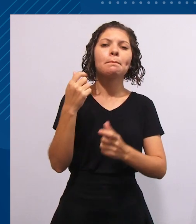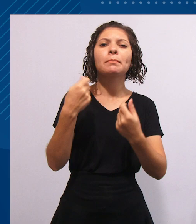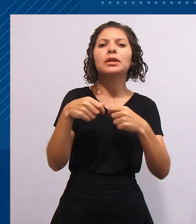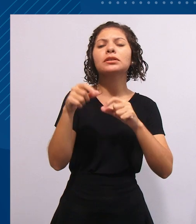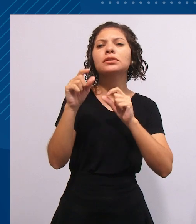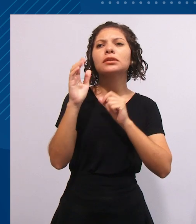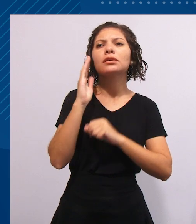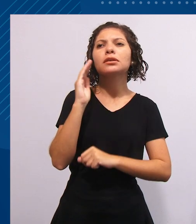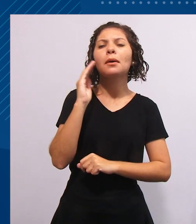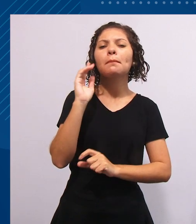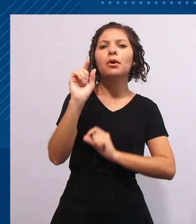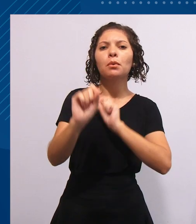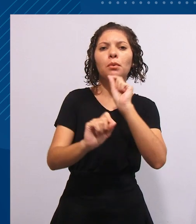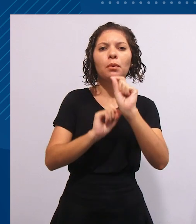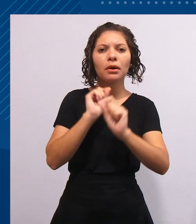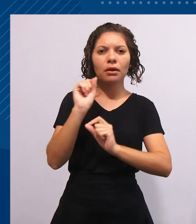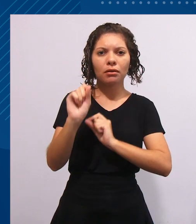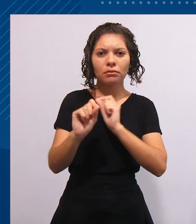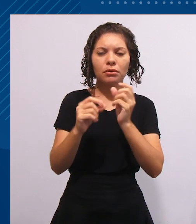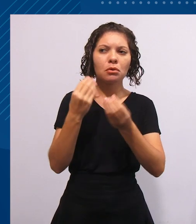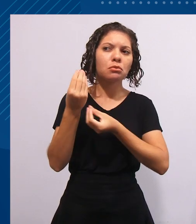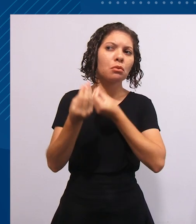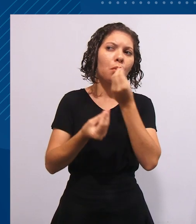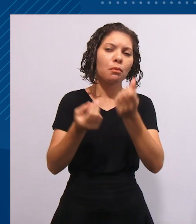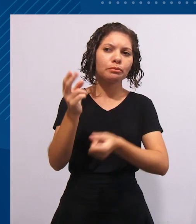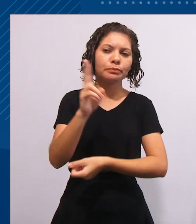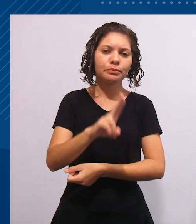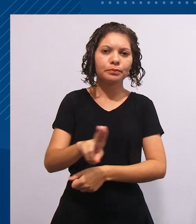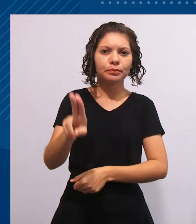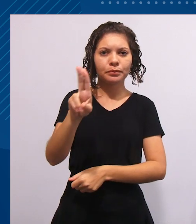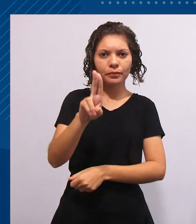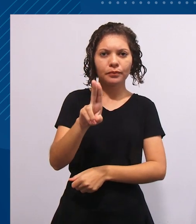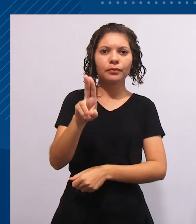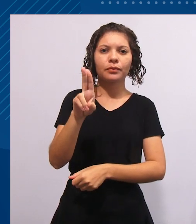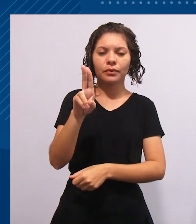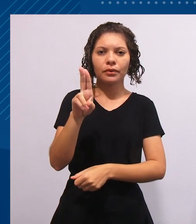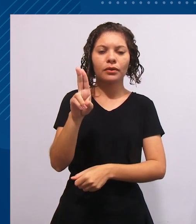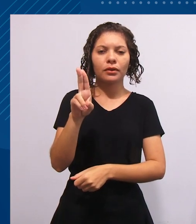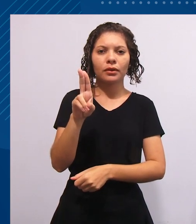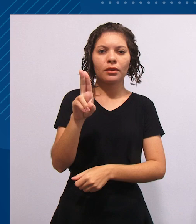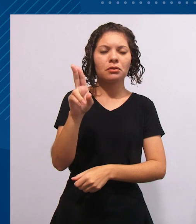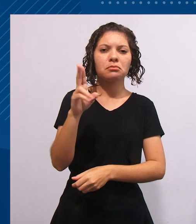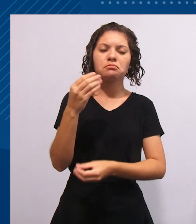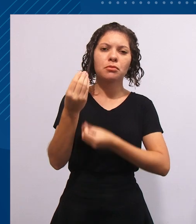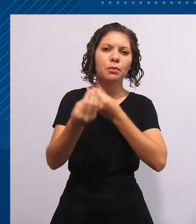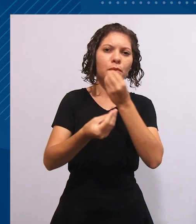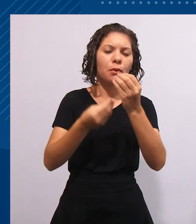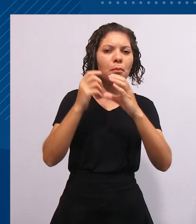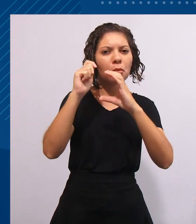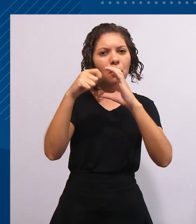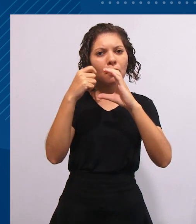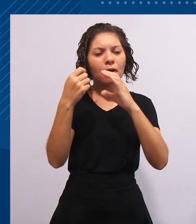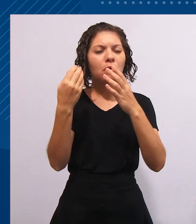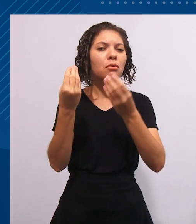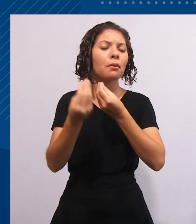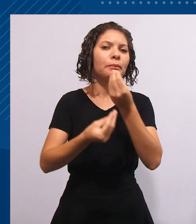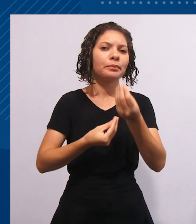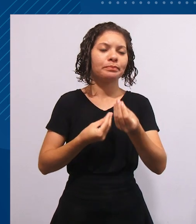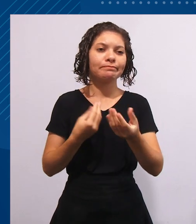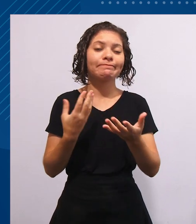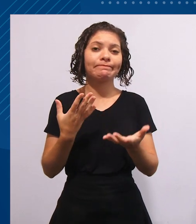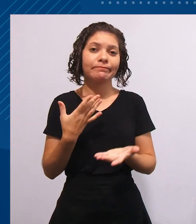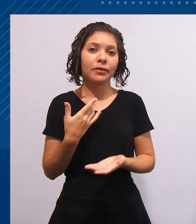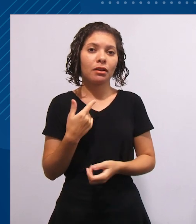uma forma ética estética que não invada né o espaço do outro eu acho que é muito importante assim quando